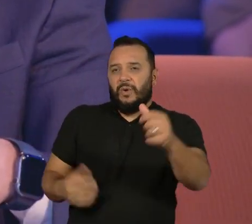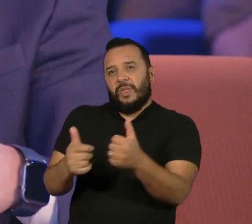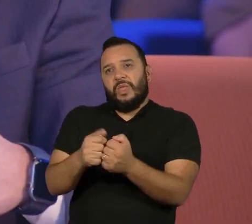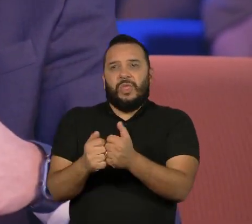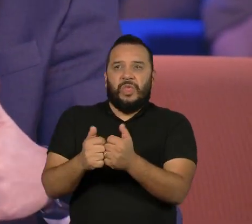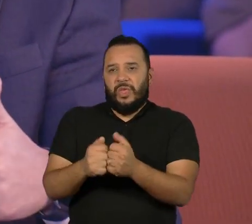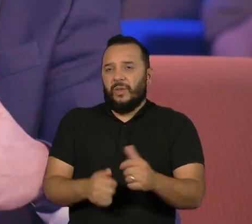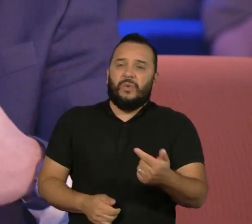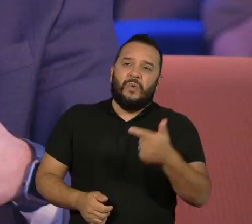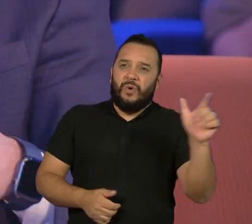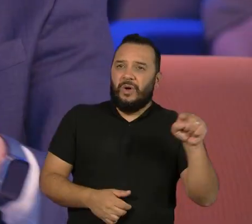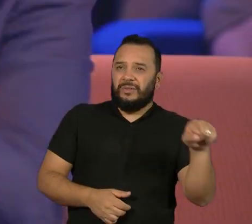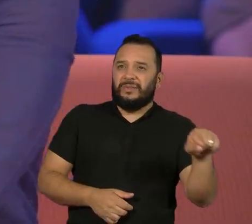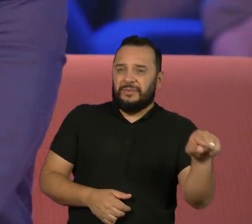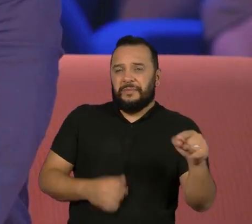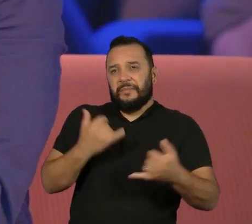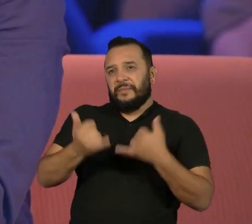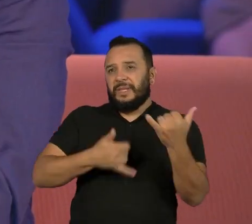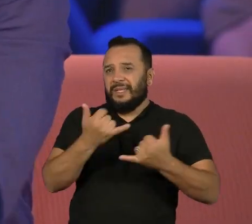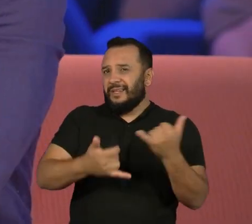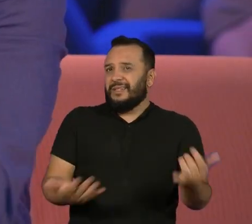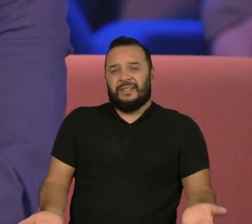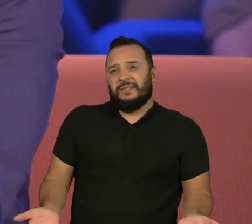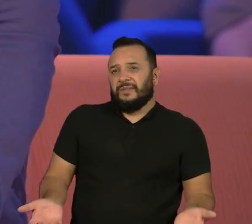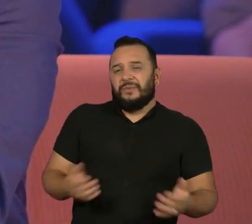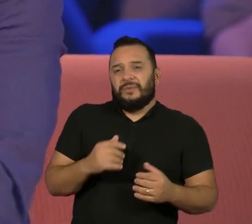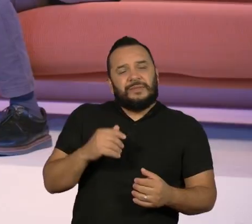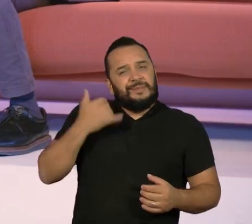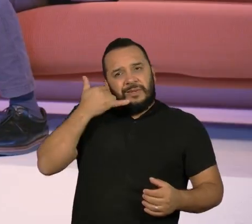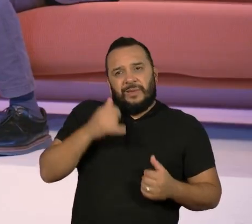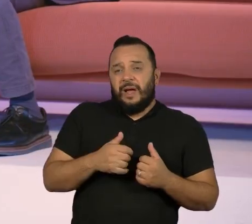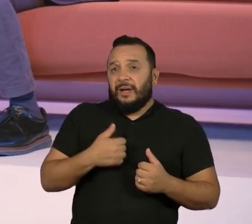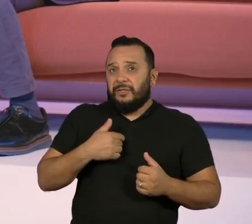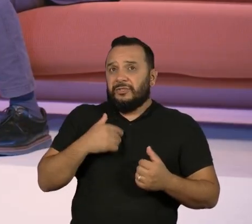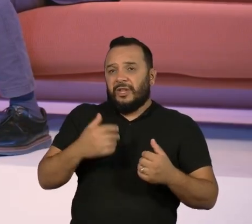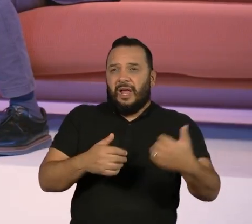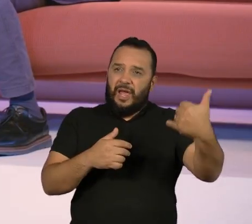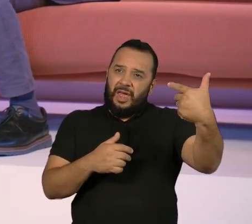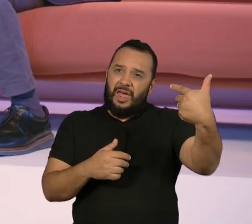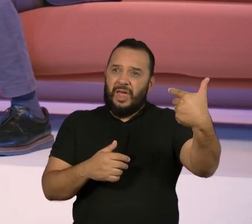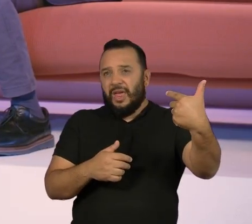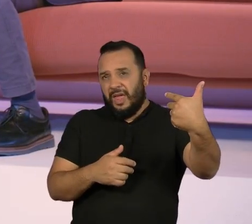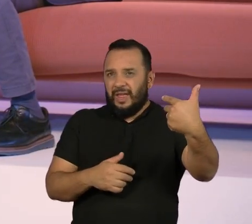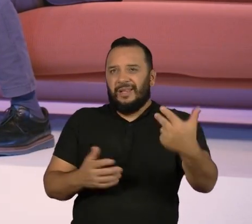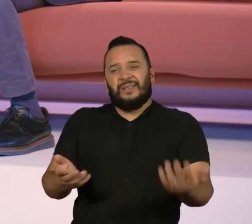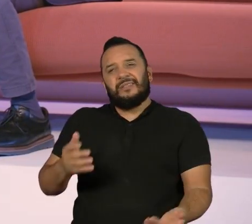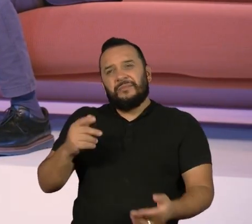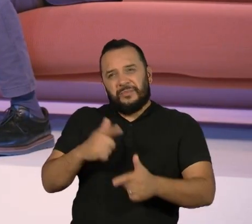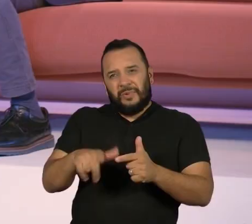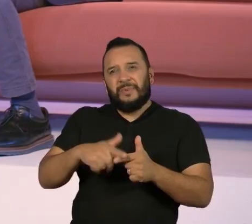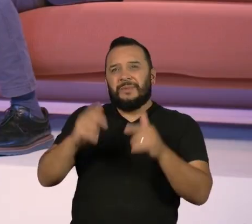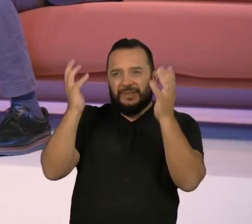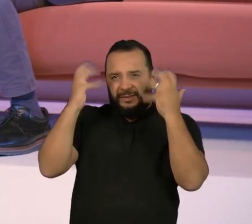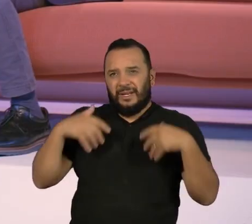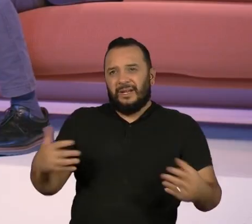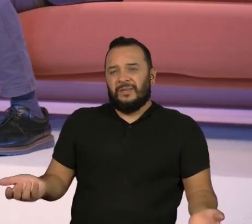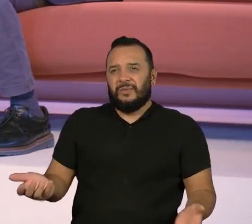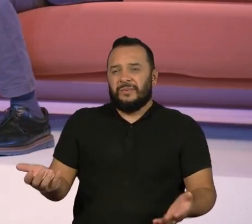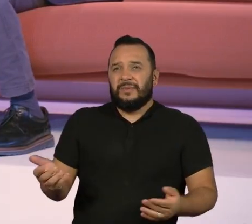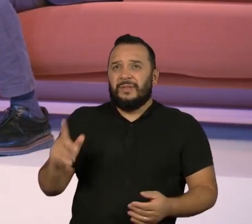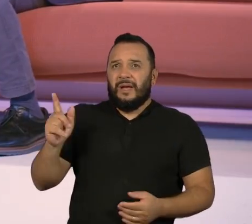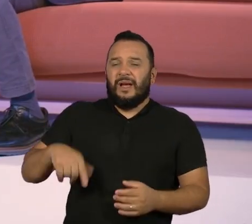disso aqui, o outro está brincando com o celular ao vivo. Ou seja, isso é muito sério. A gente está falando